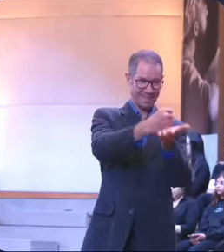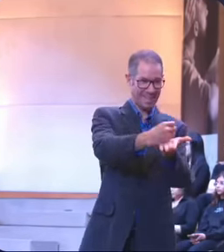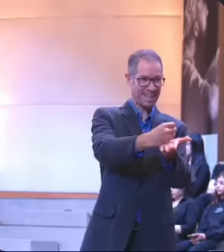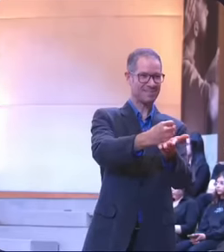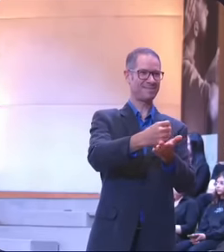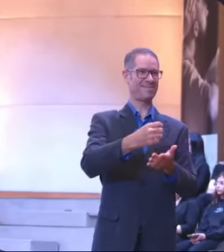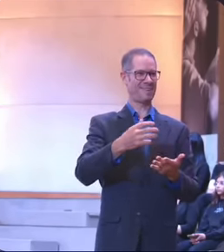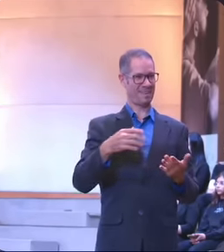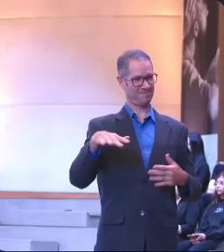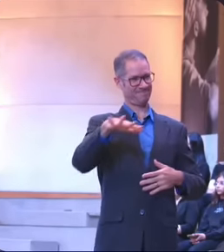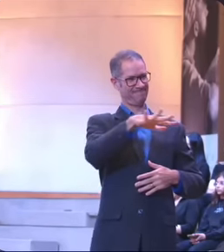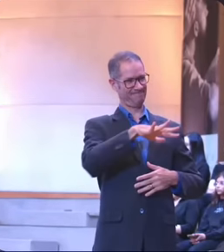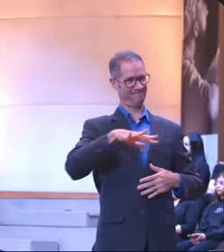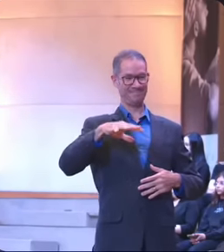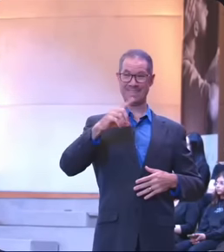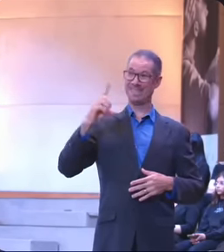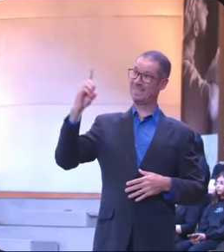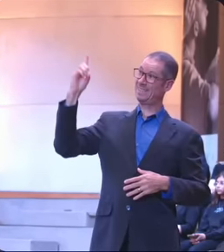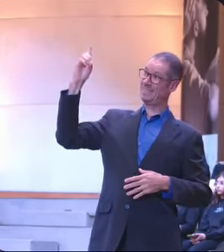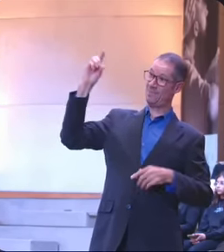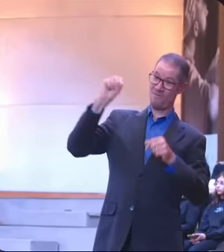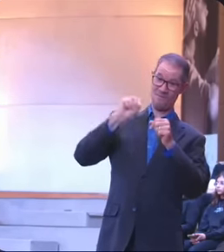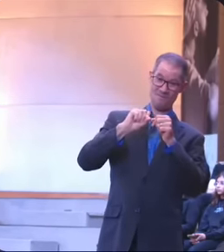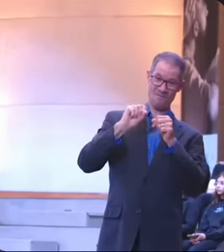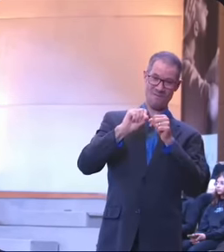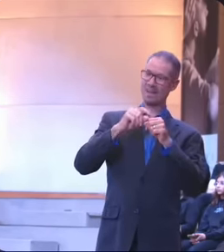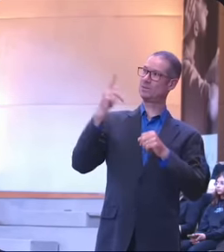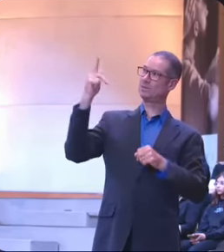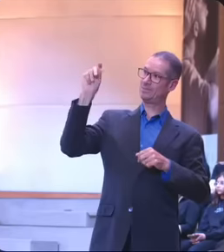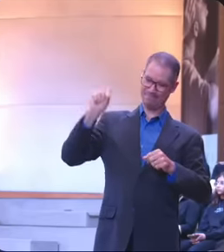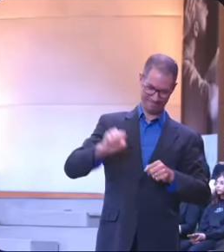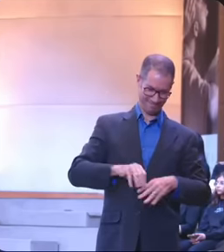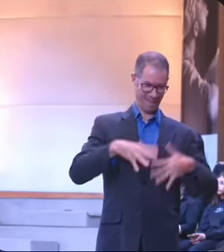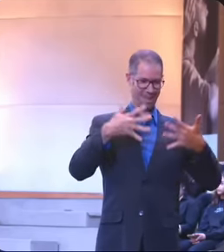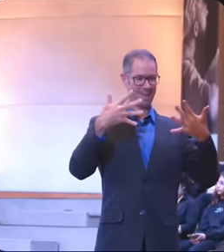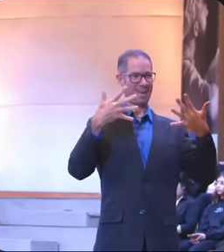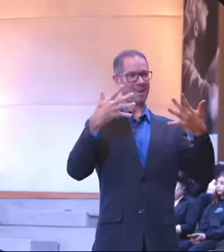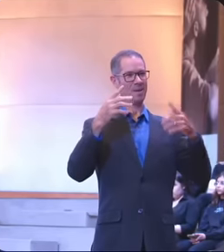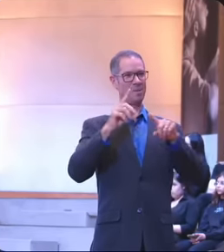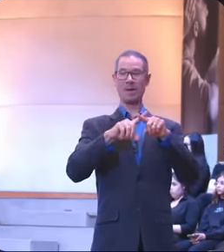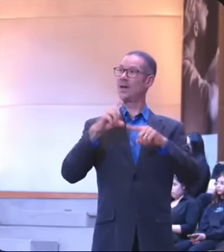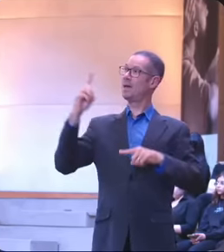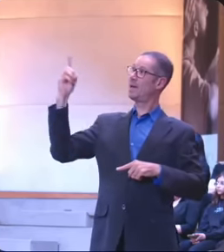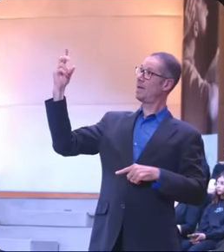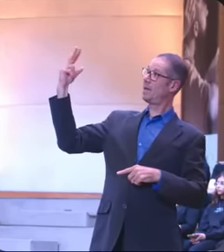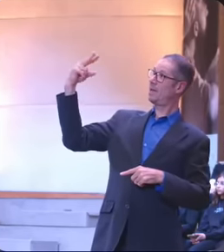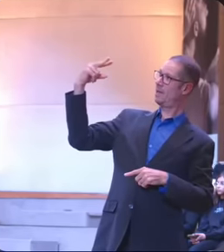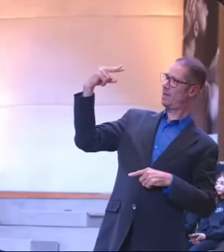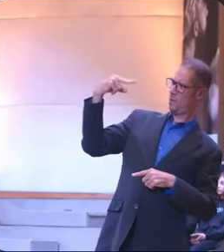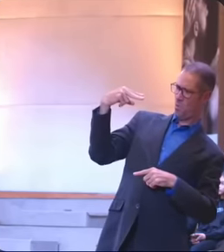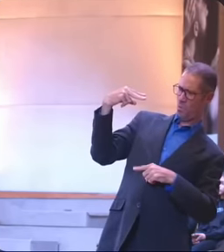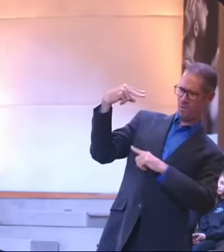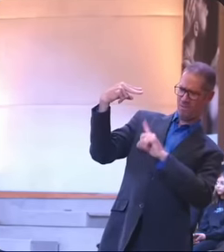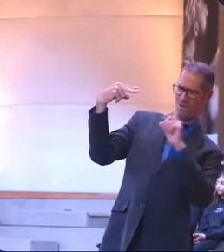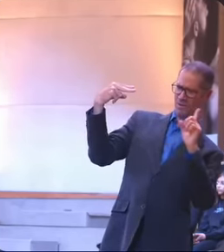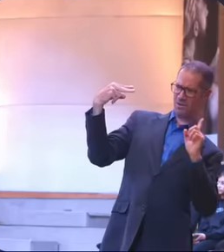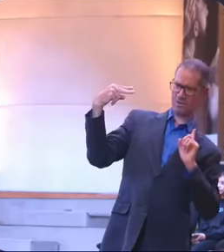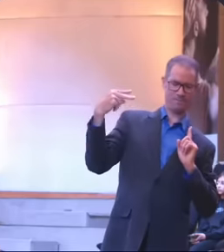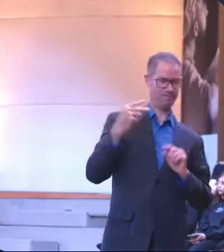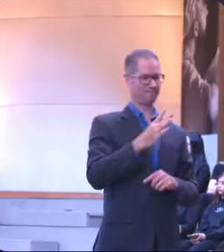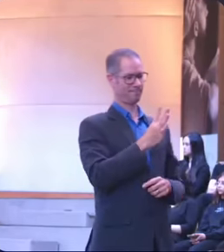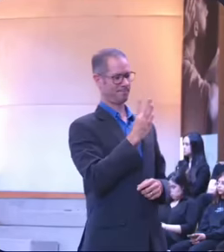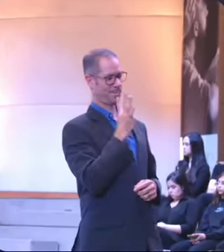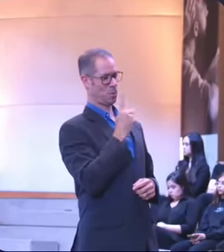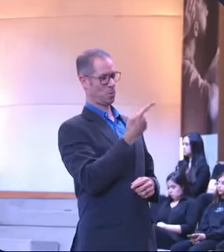Deus. E Deus faz os seus milagres, porque Ele olha para a gente e diz assim: conheço o